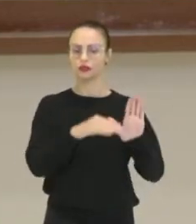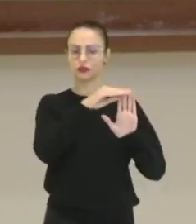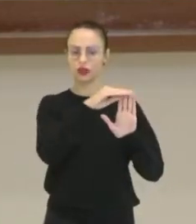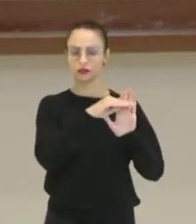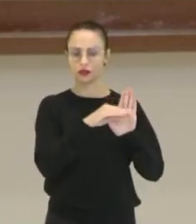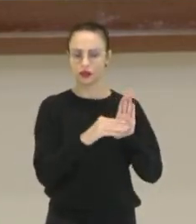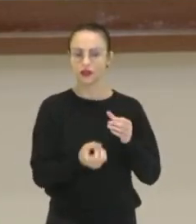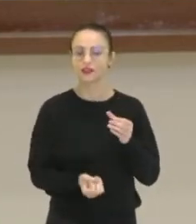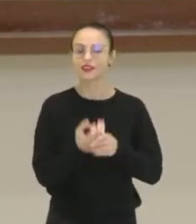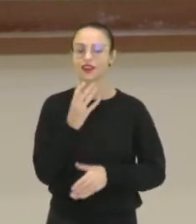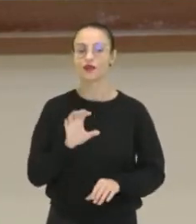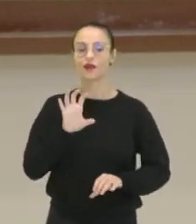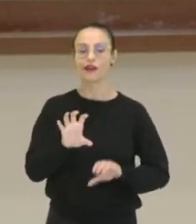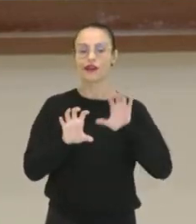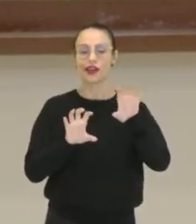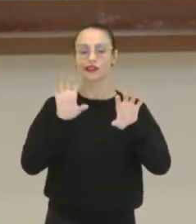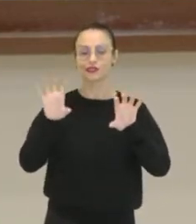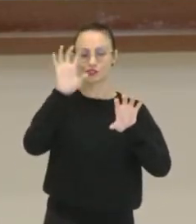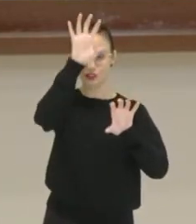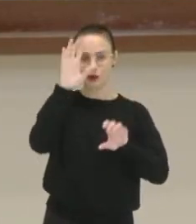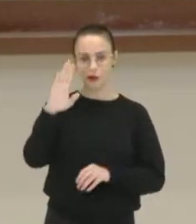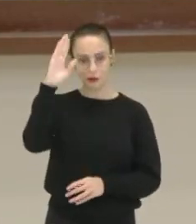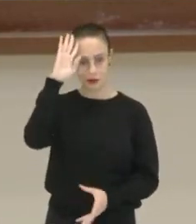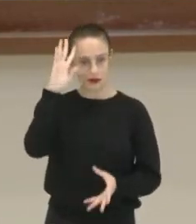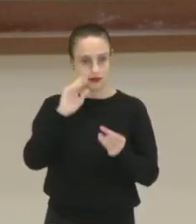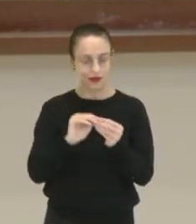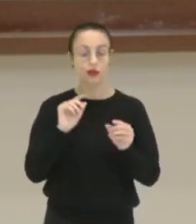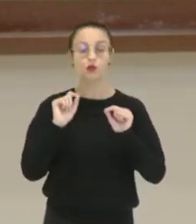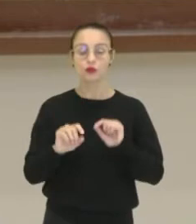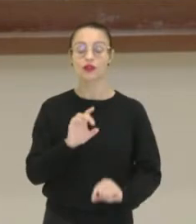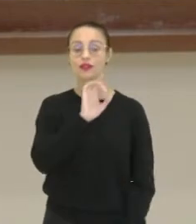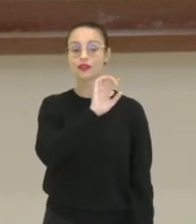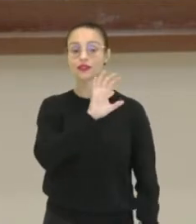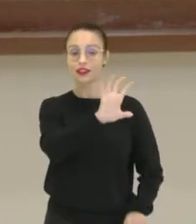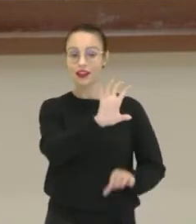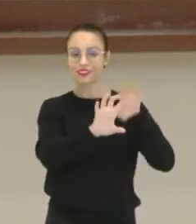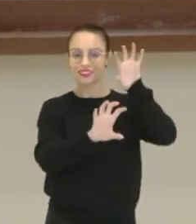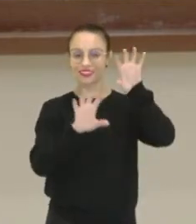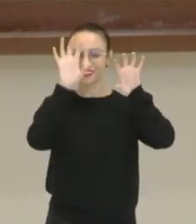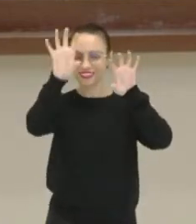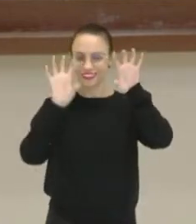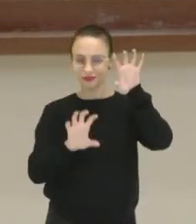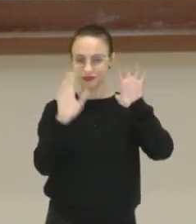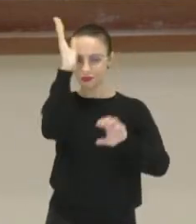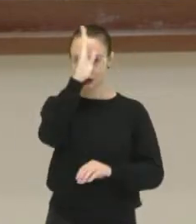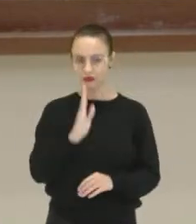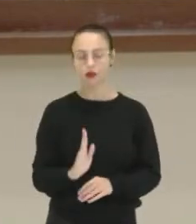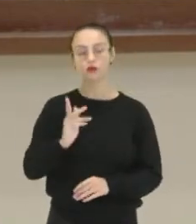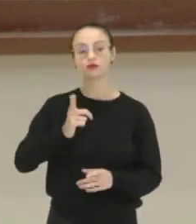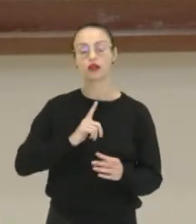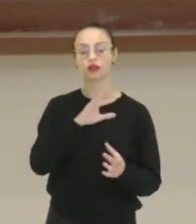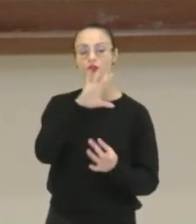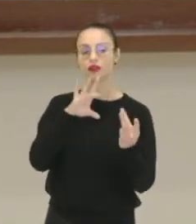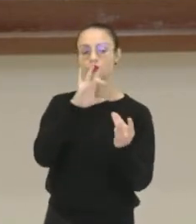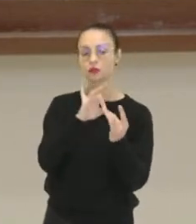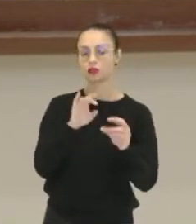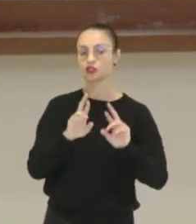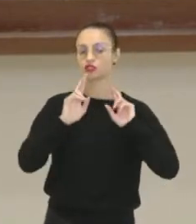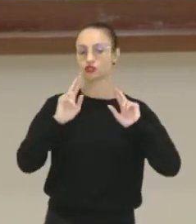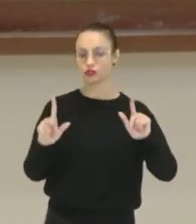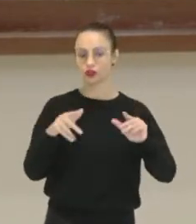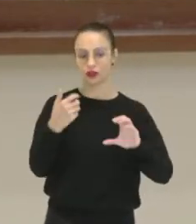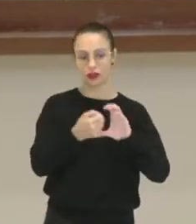criamos as regiões para entender que em cada parte do território brasileiro nós temos aspectos diferentes que